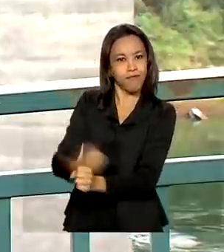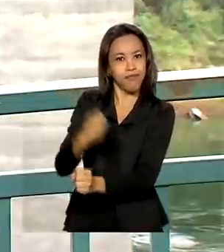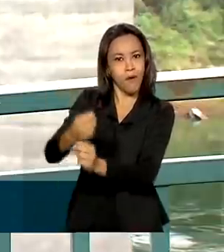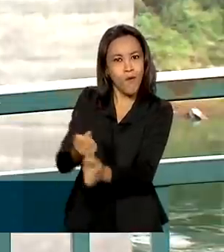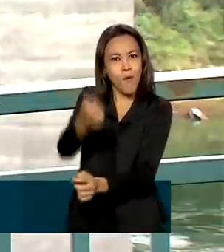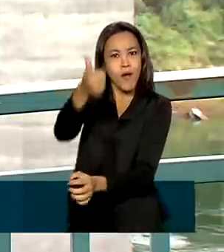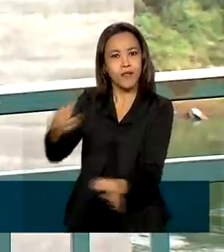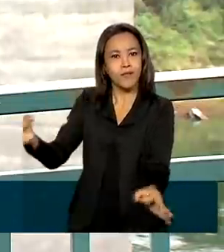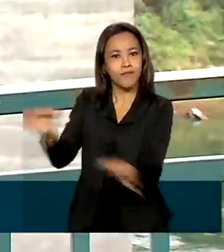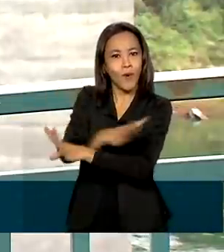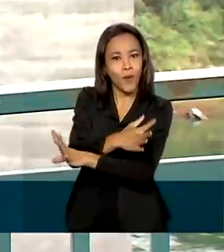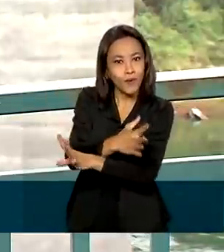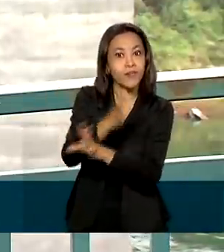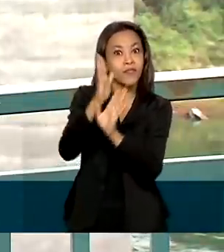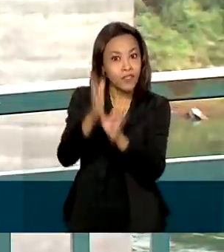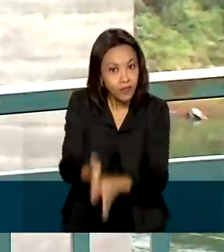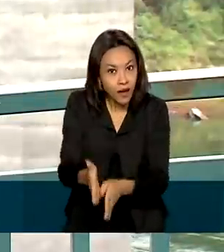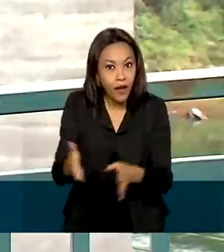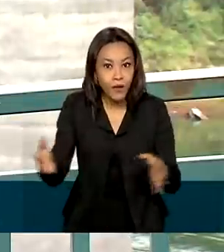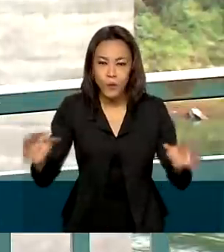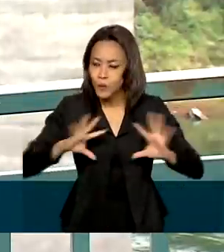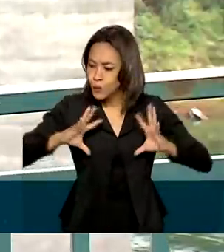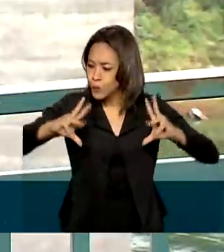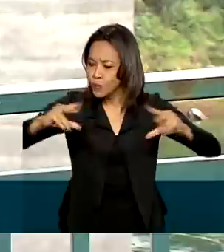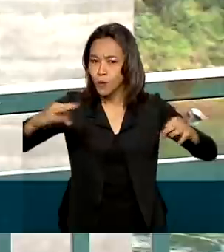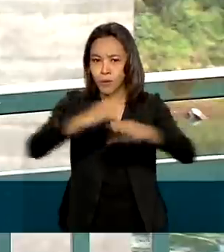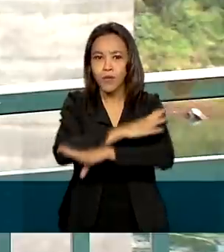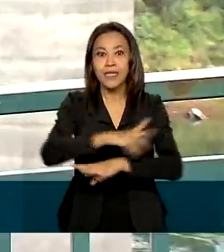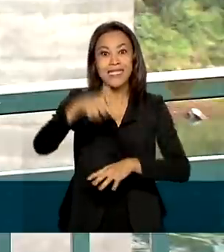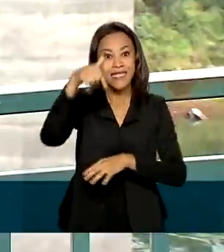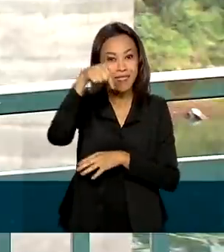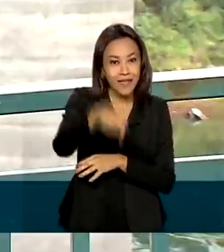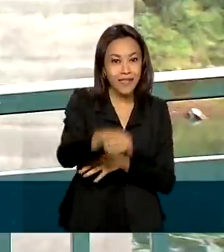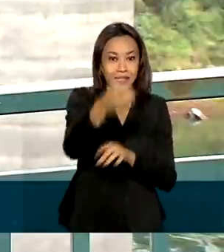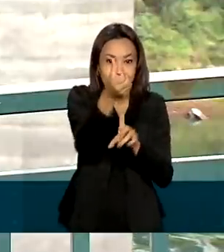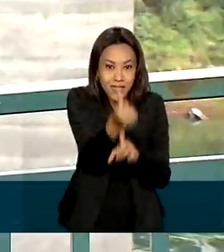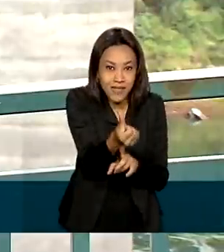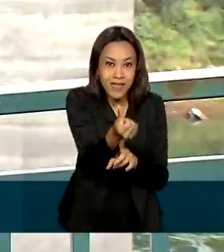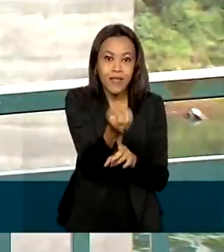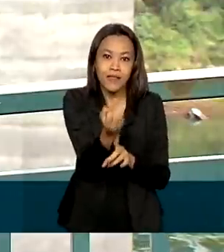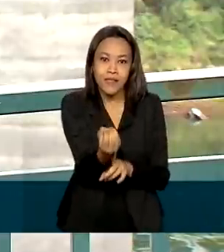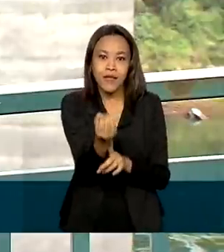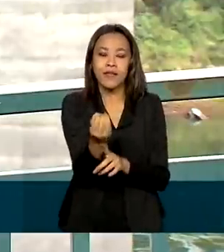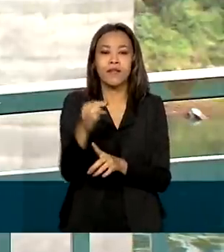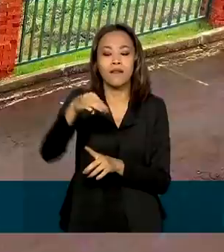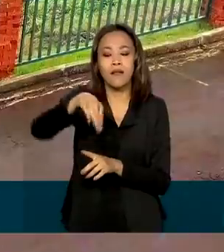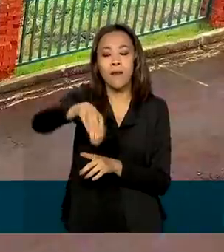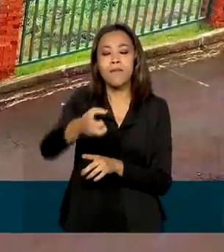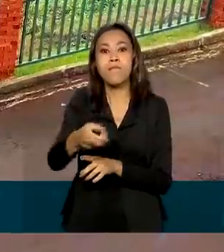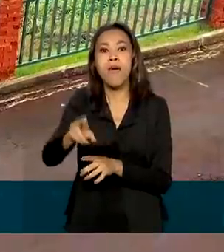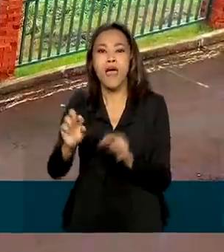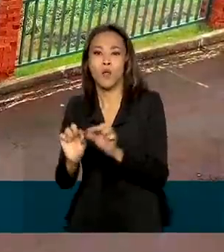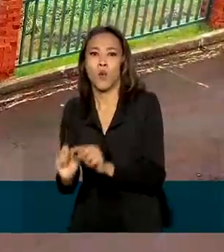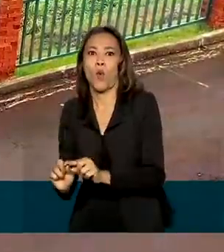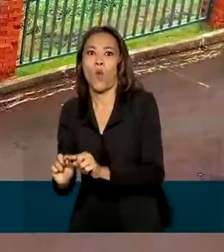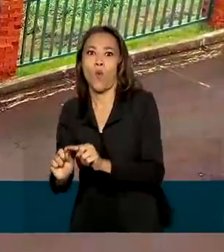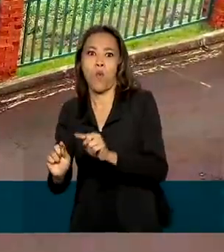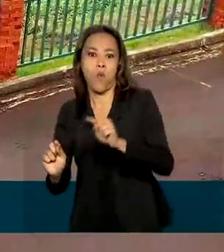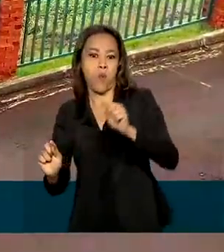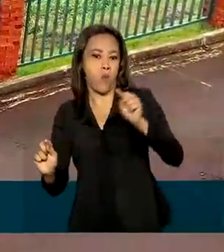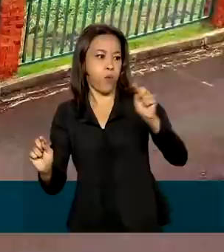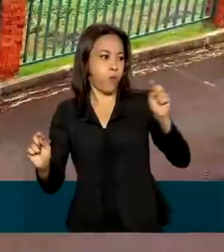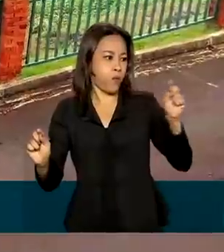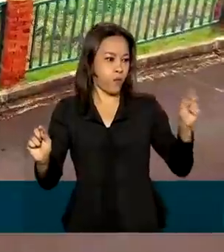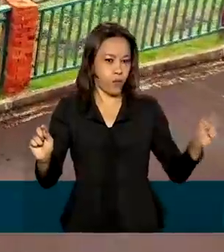prontas. Quando a obra for concluída, serão 760 metros de comprimento, com um vão